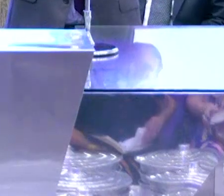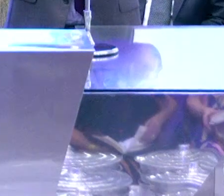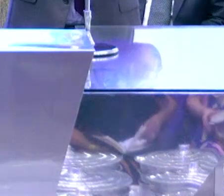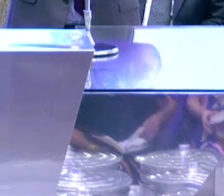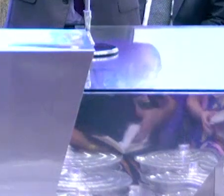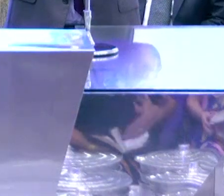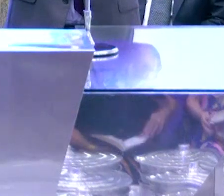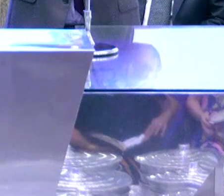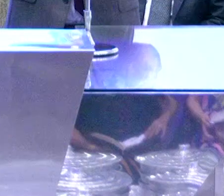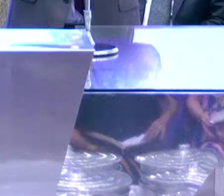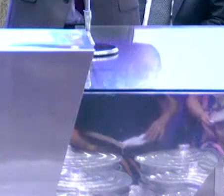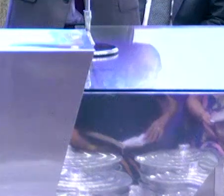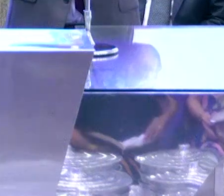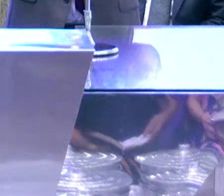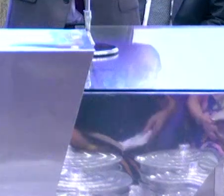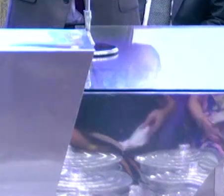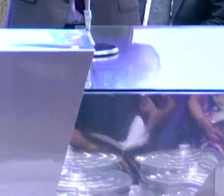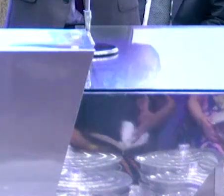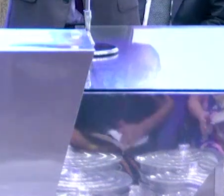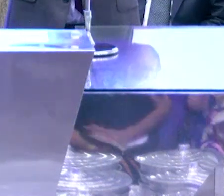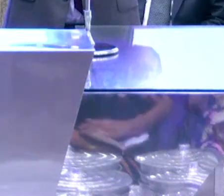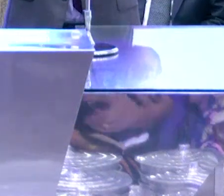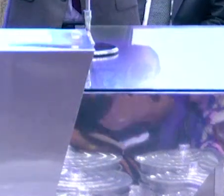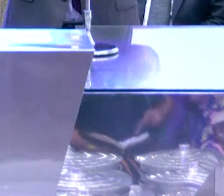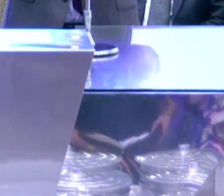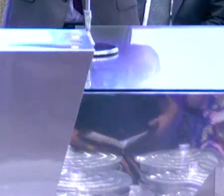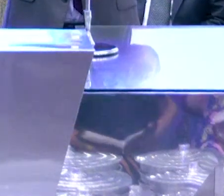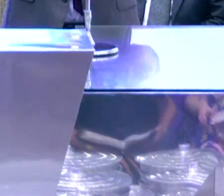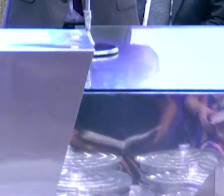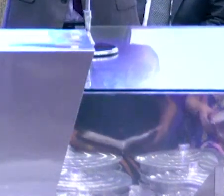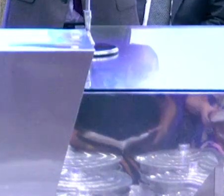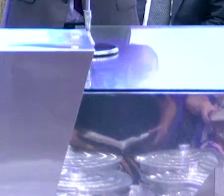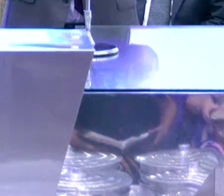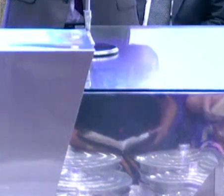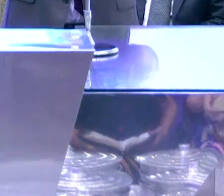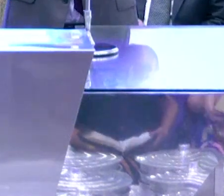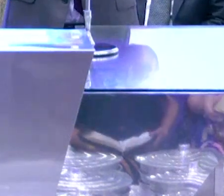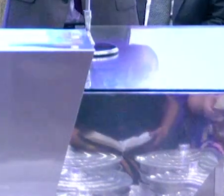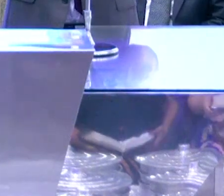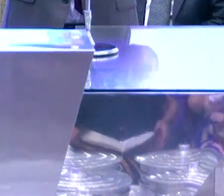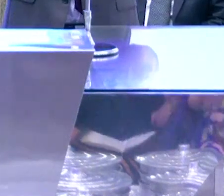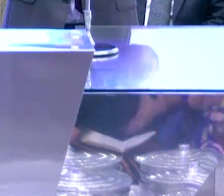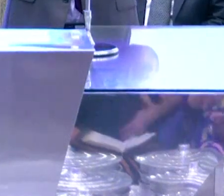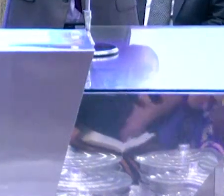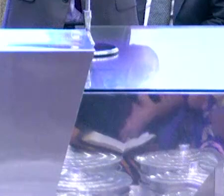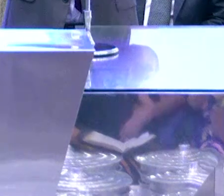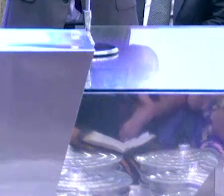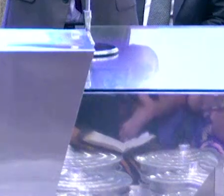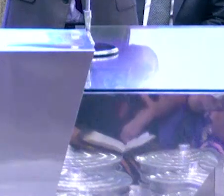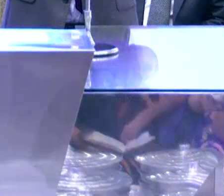louvado seja o Cordeiro que na cruz por nós